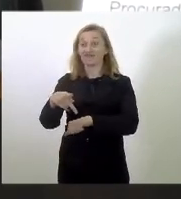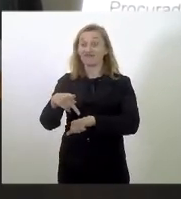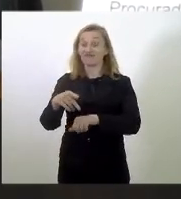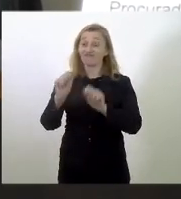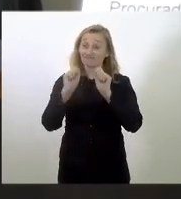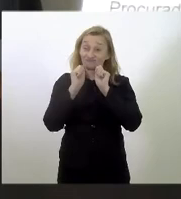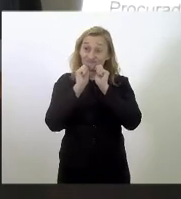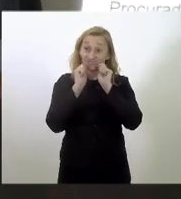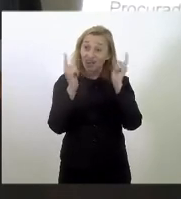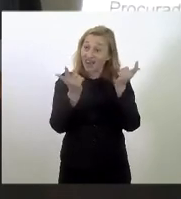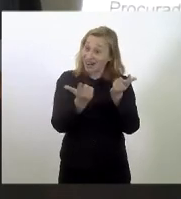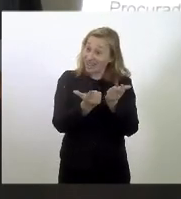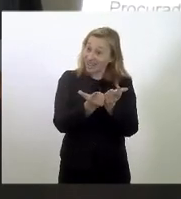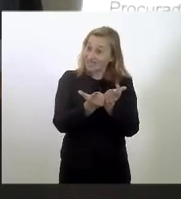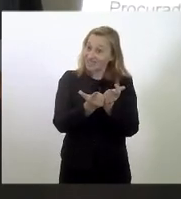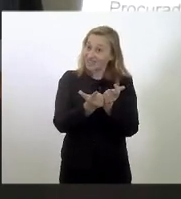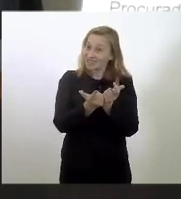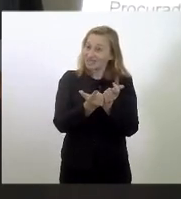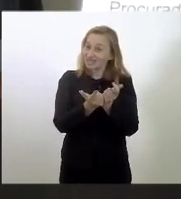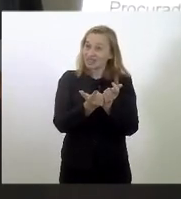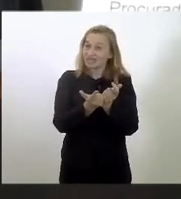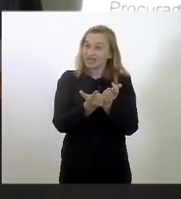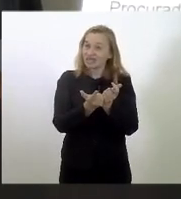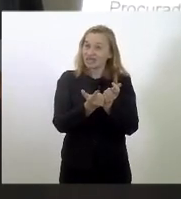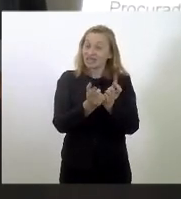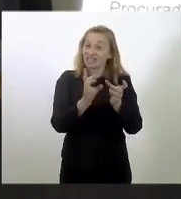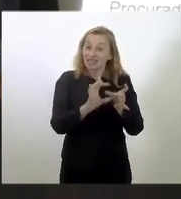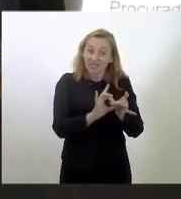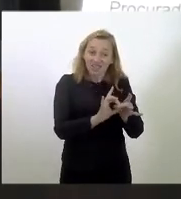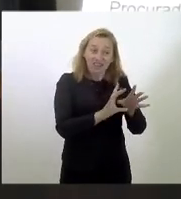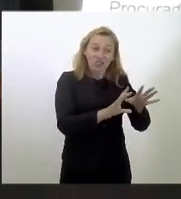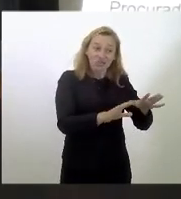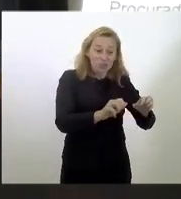Legislativa deixou o plenário